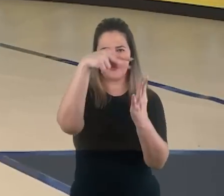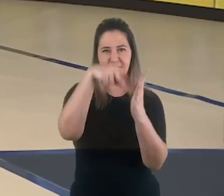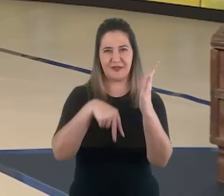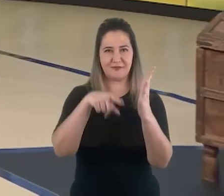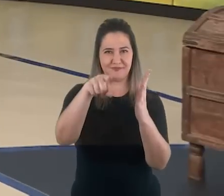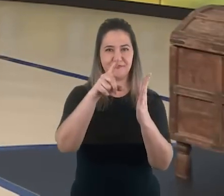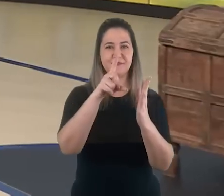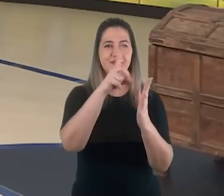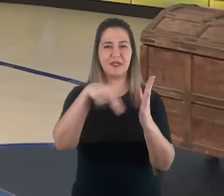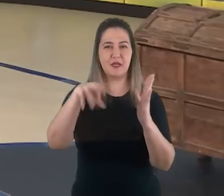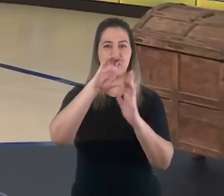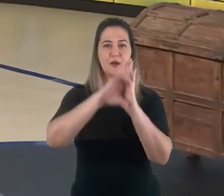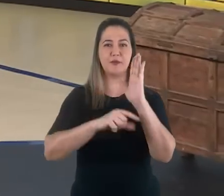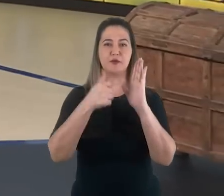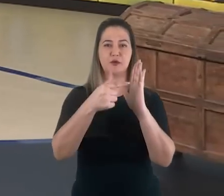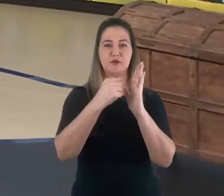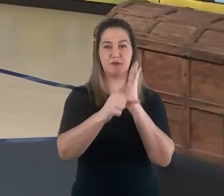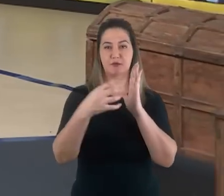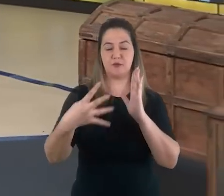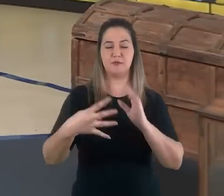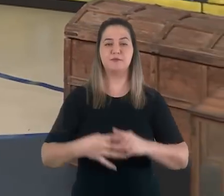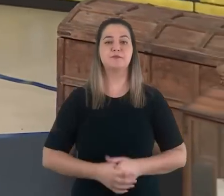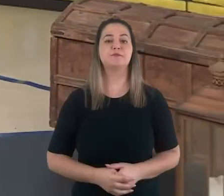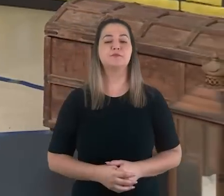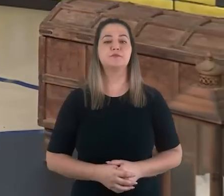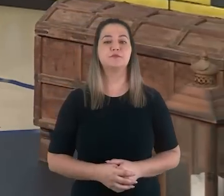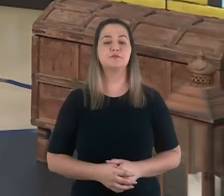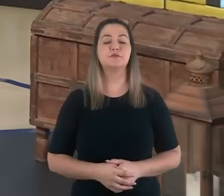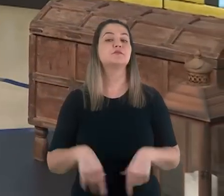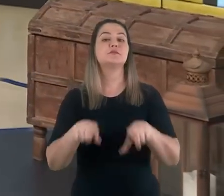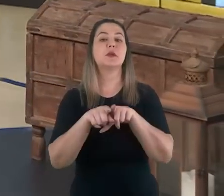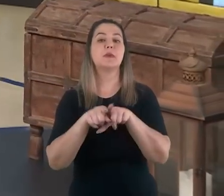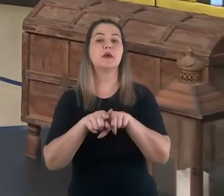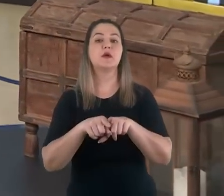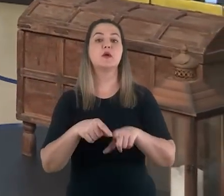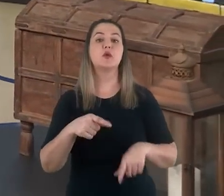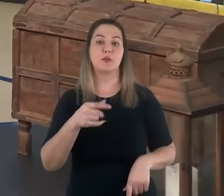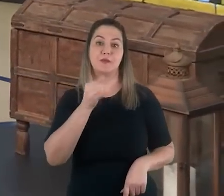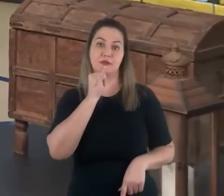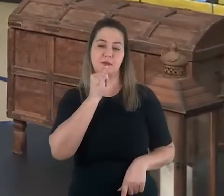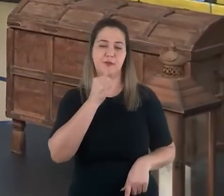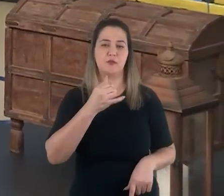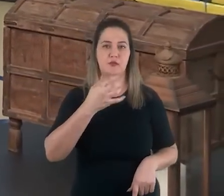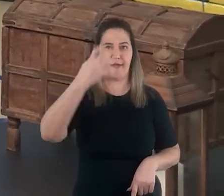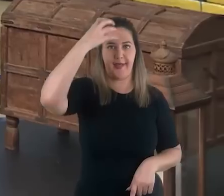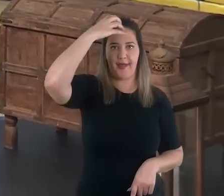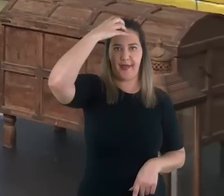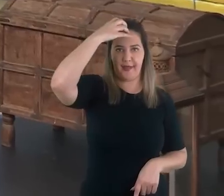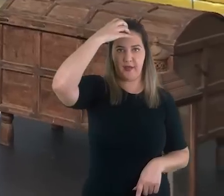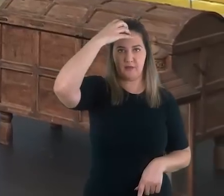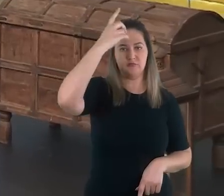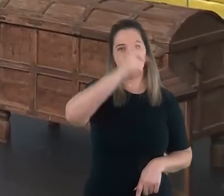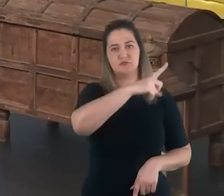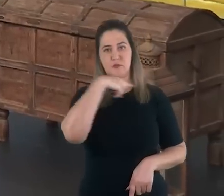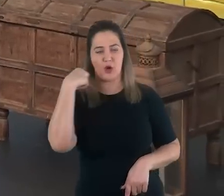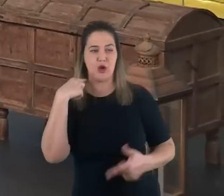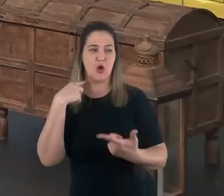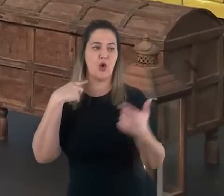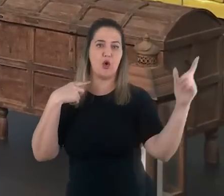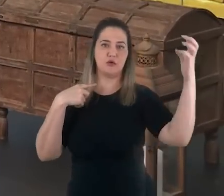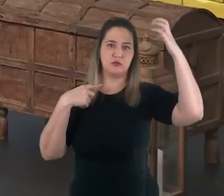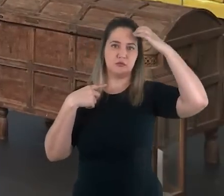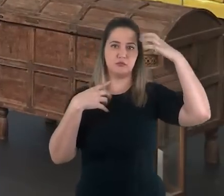curioso. Considerando que um rei e um reino sucederiam um ao outro, um dia viria em que Deus haveria